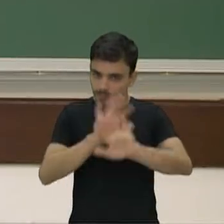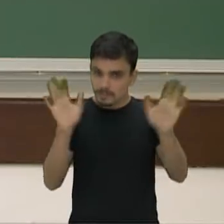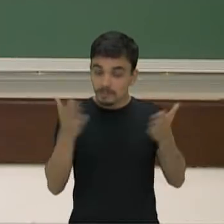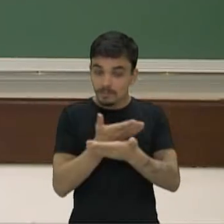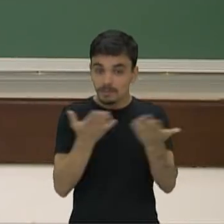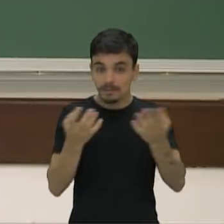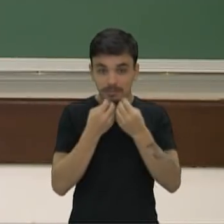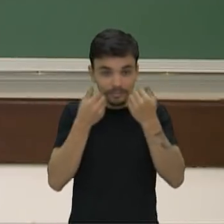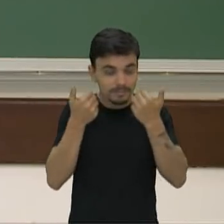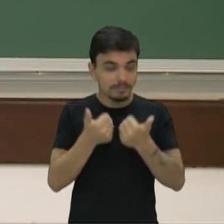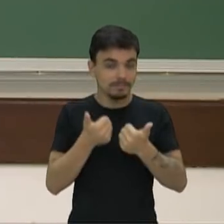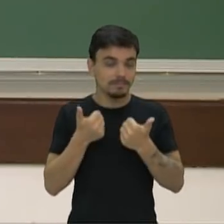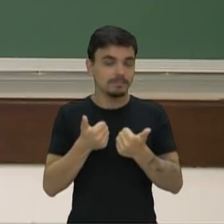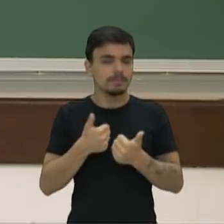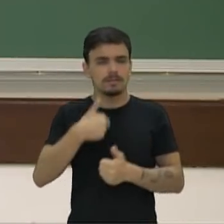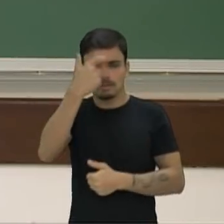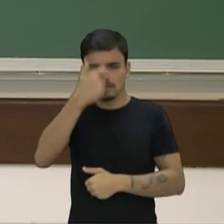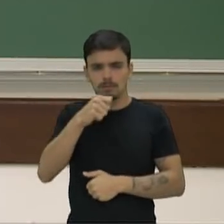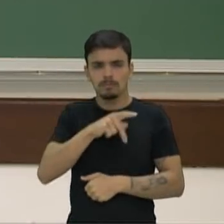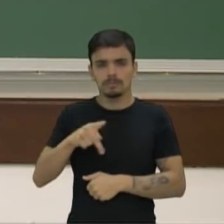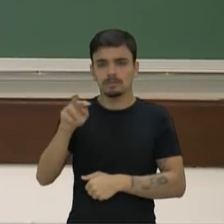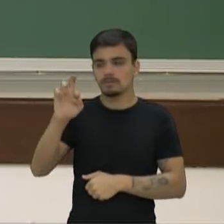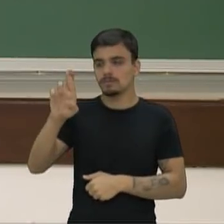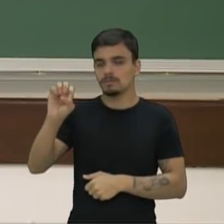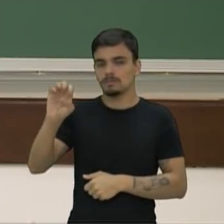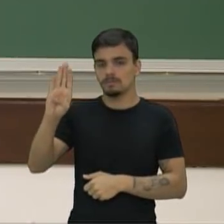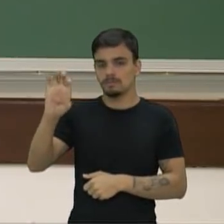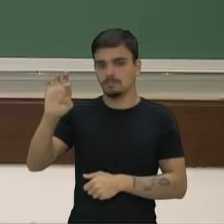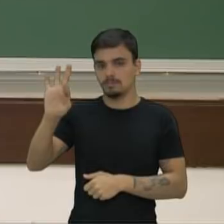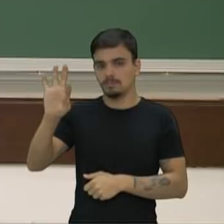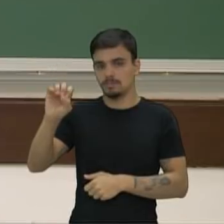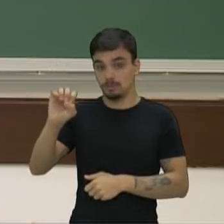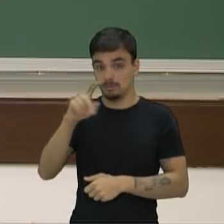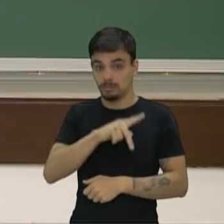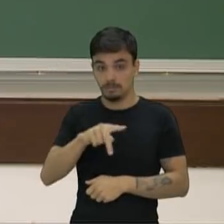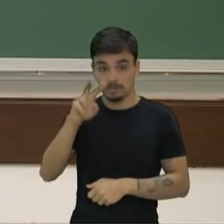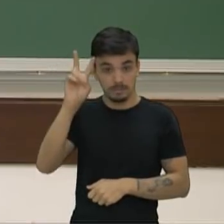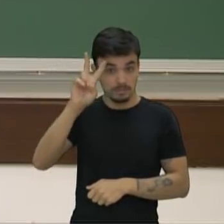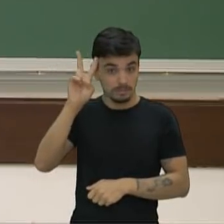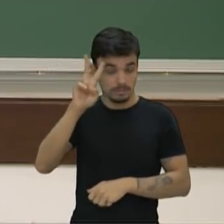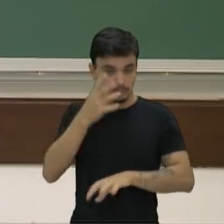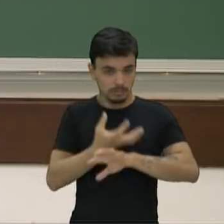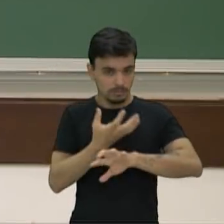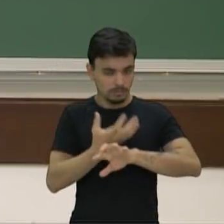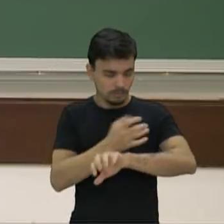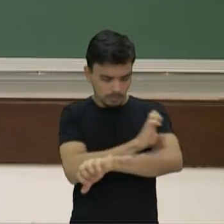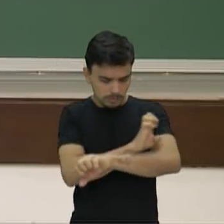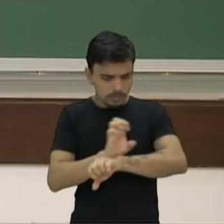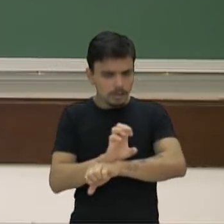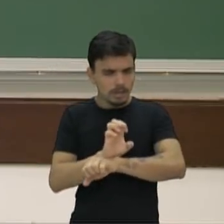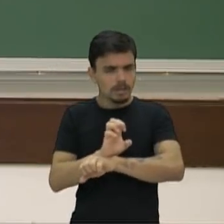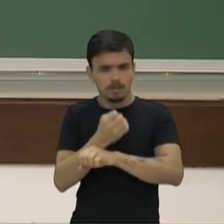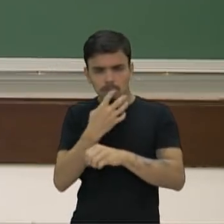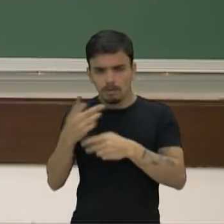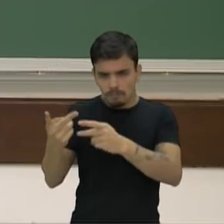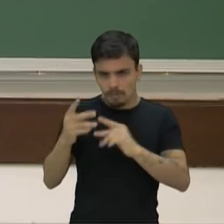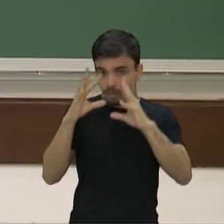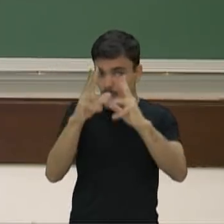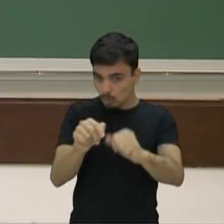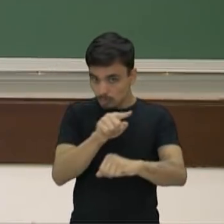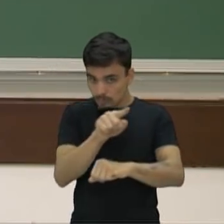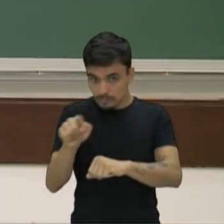Fala galera, tudo bem? Sou o professor Roberto Falcione, professor de História em nome da Secretaria de Educação. Sejam todos bem-vindos para mais uma